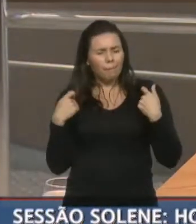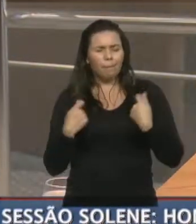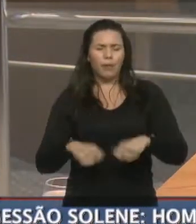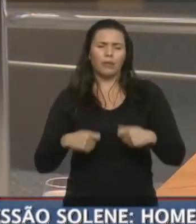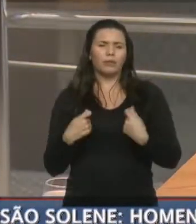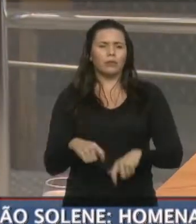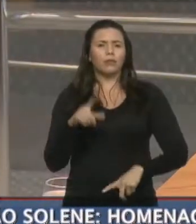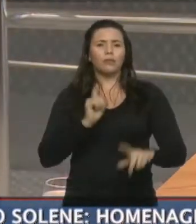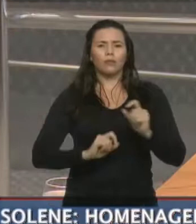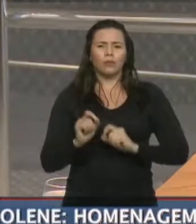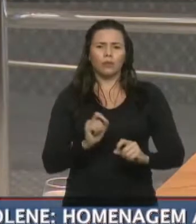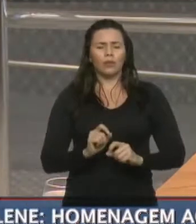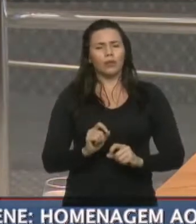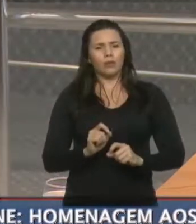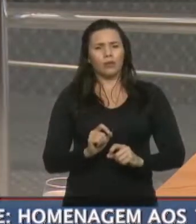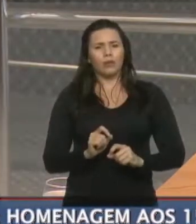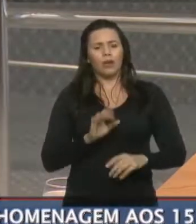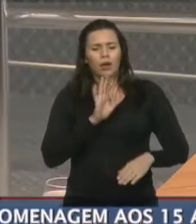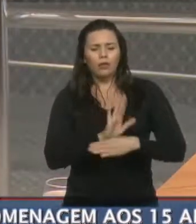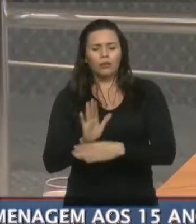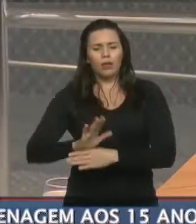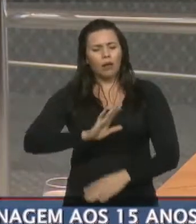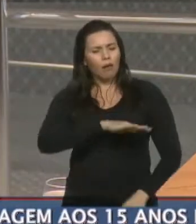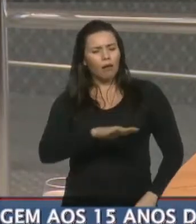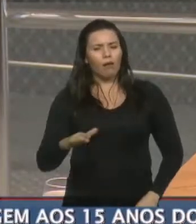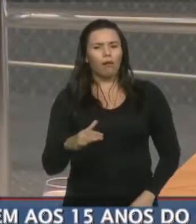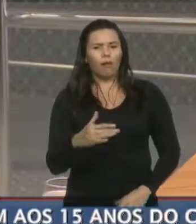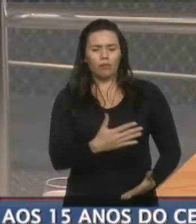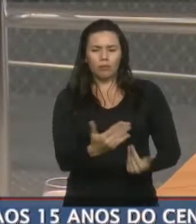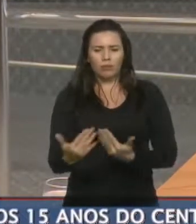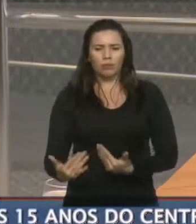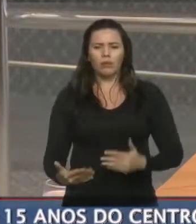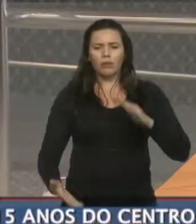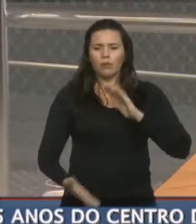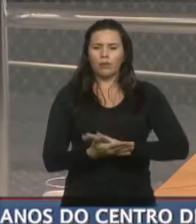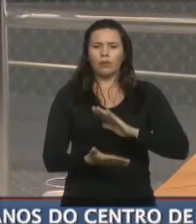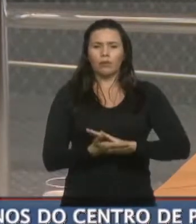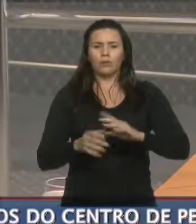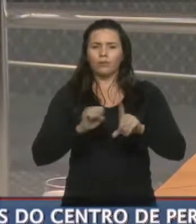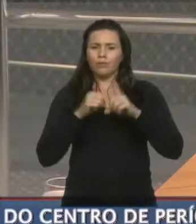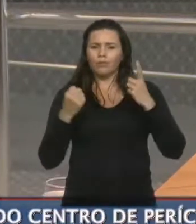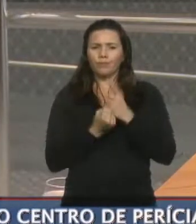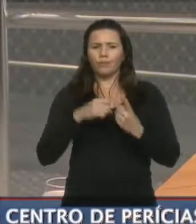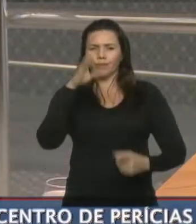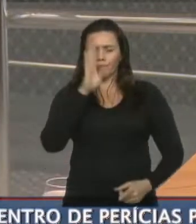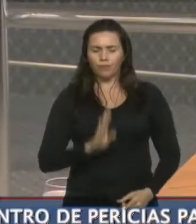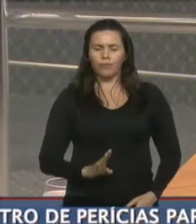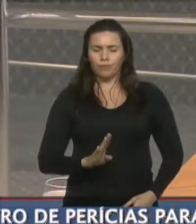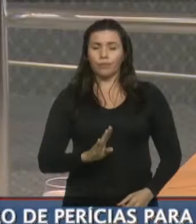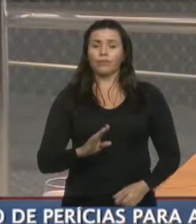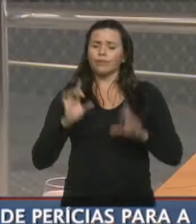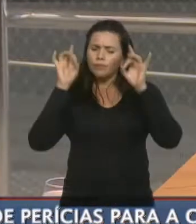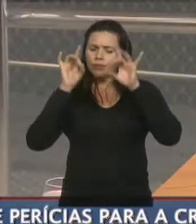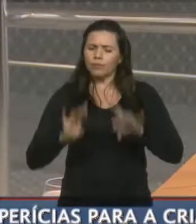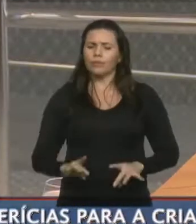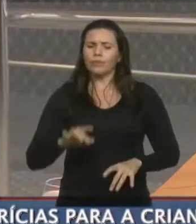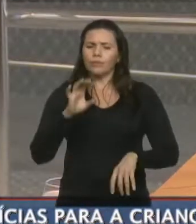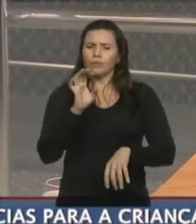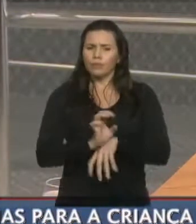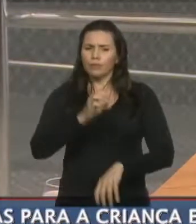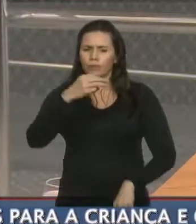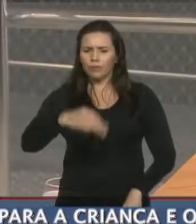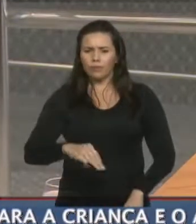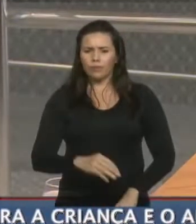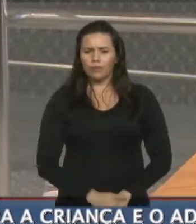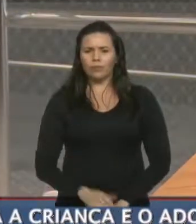adolescentes. Parabéns à sociedade maranhense brasileira por poder dispor do trabalho competente, dedicado do Centro de